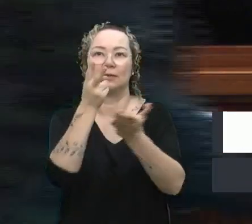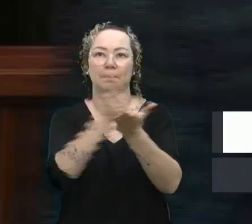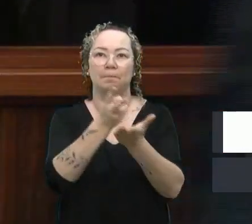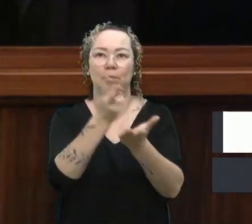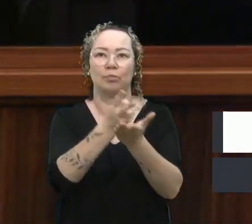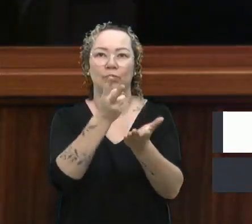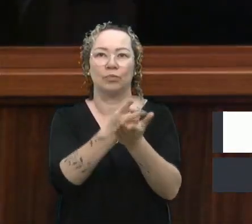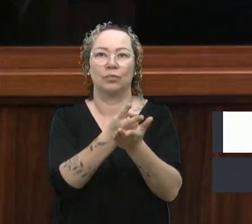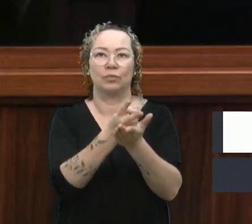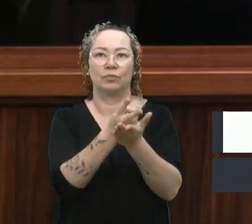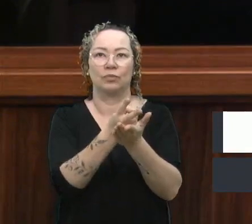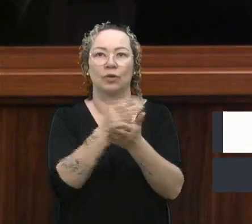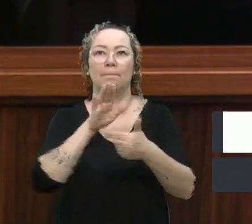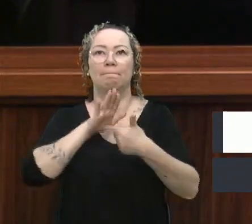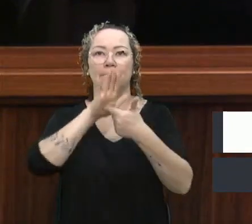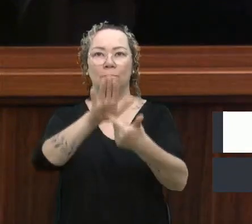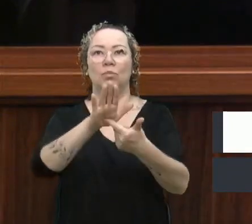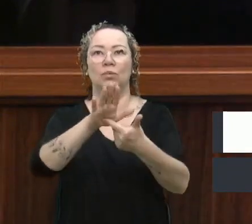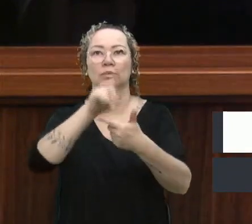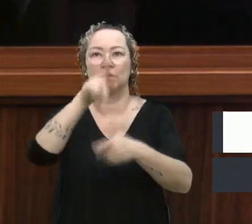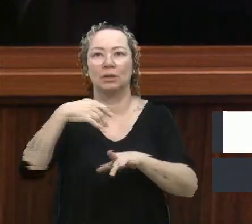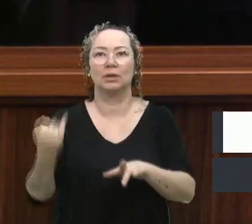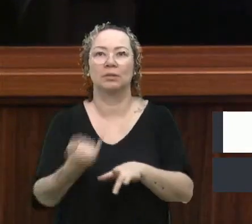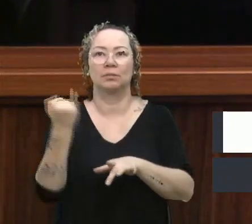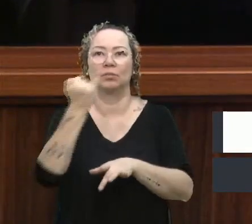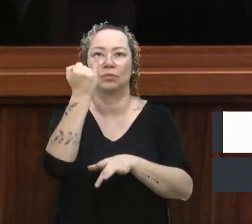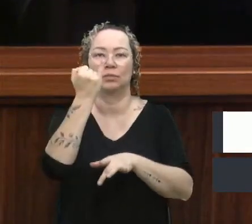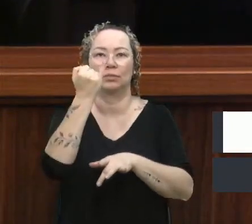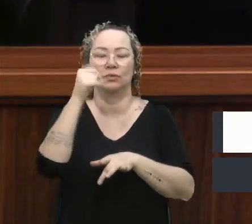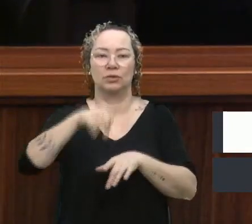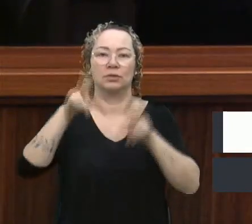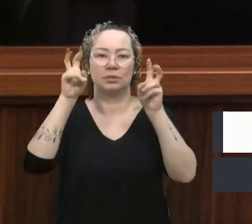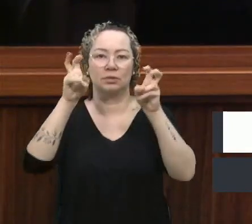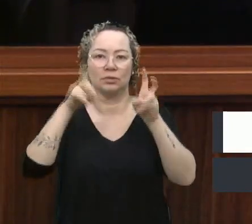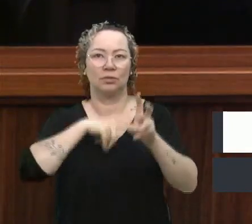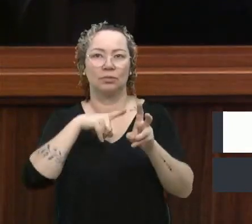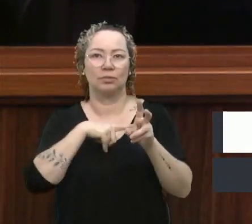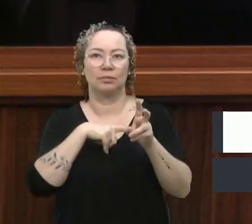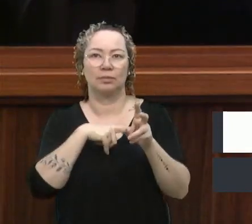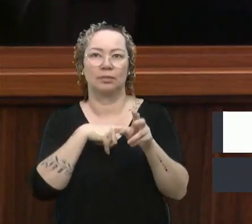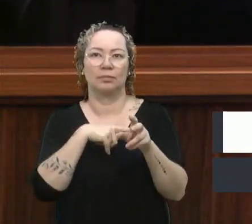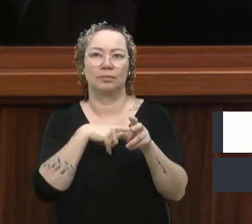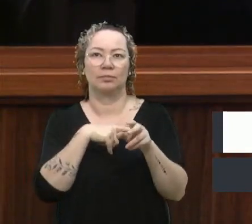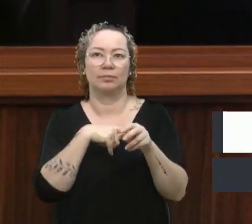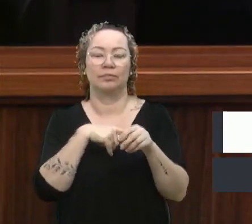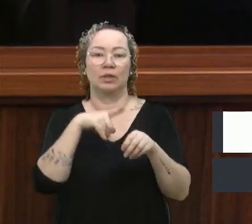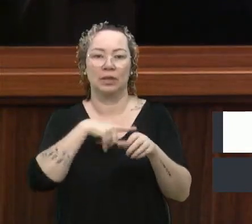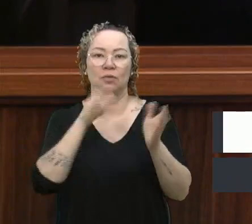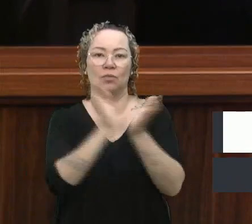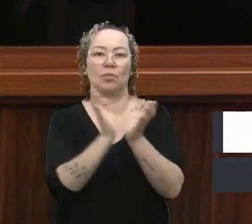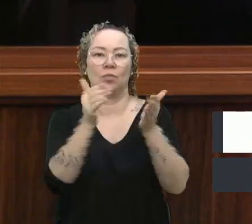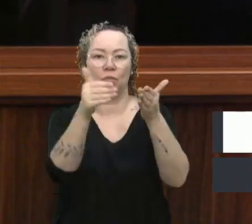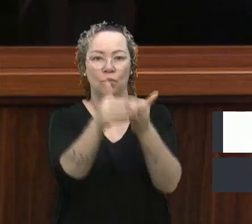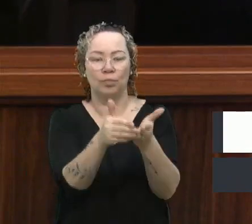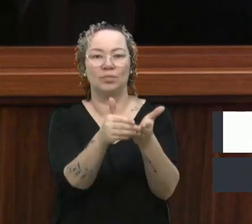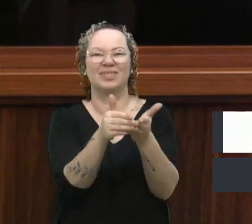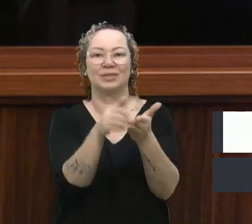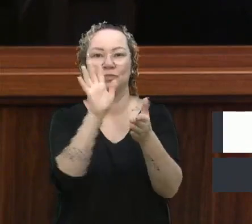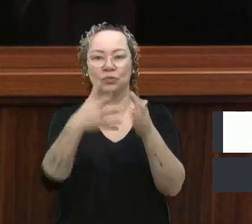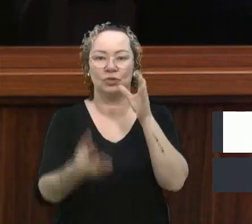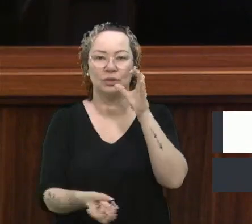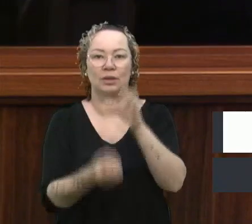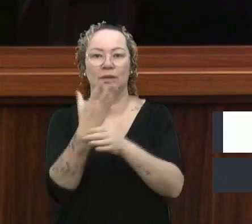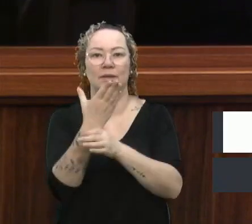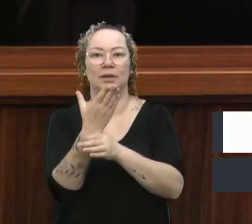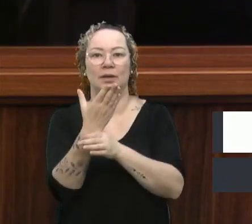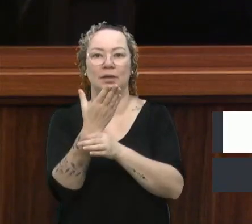permanente mostra a importância que esta pauta tem. Ter uma comissão já criada,